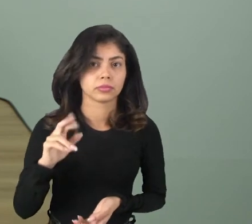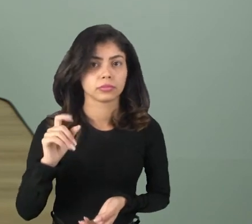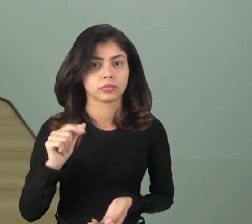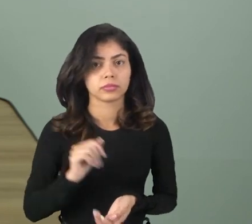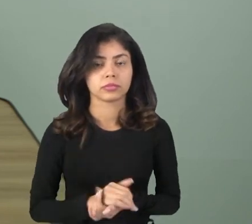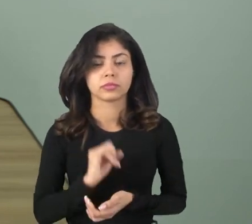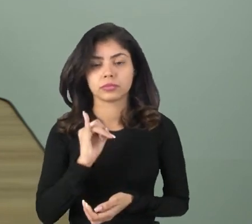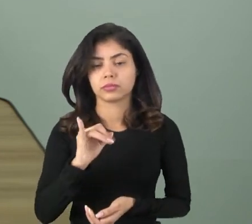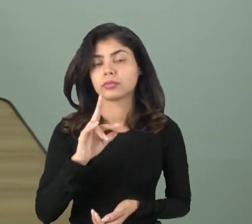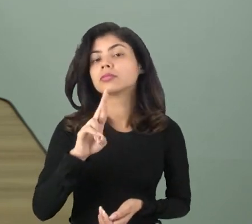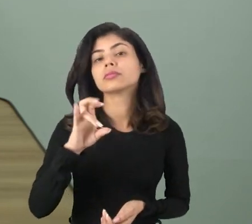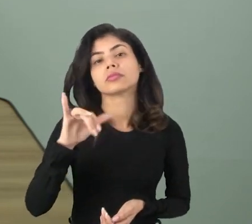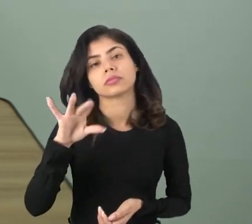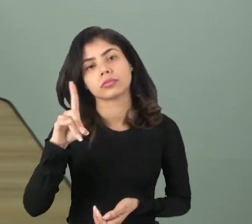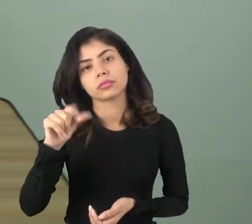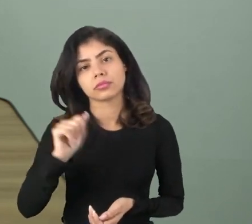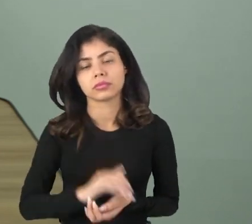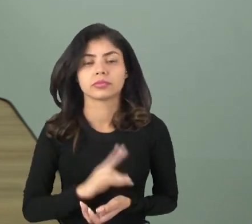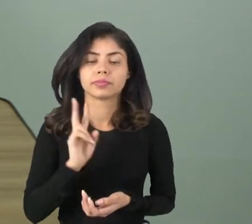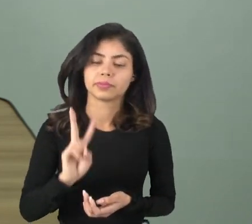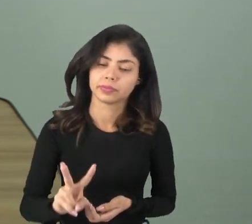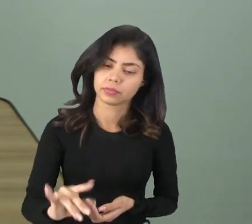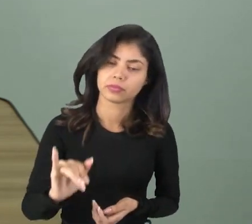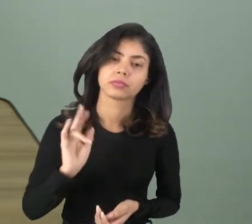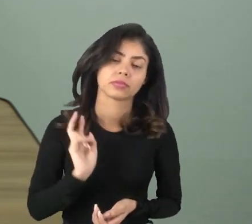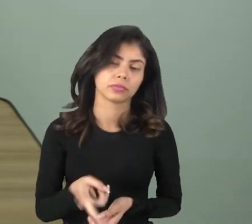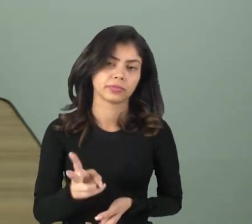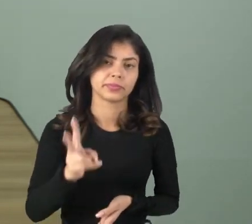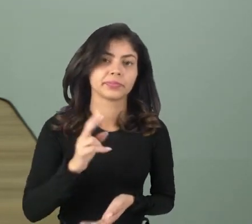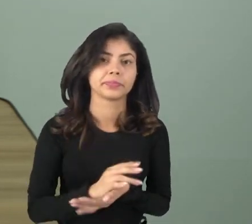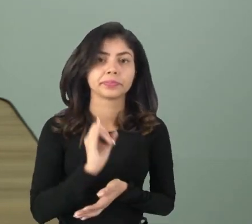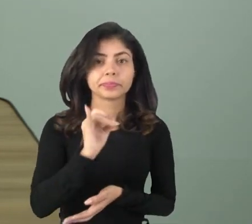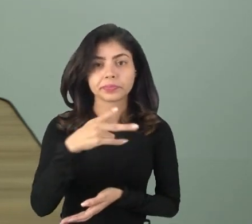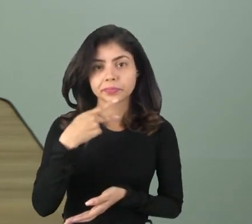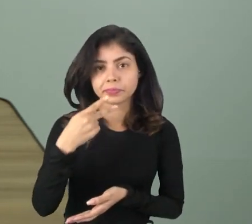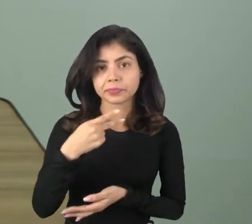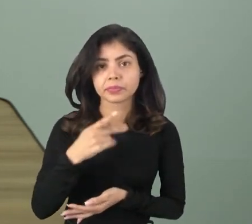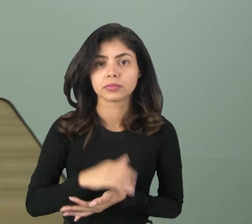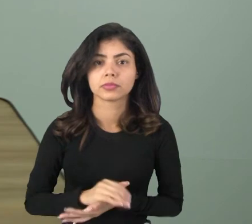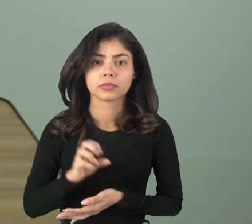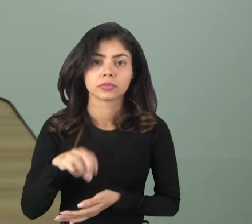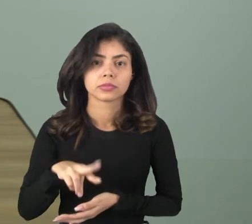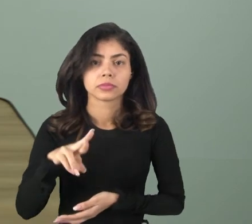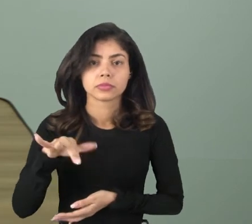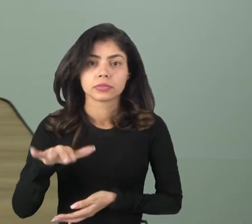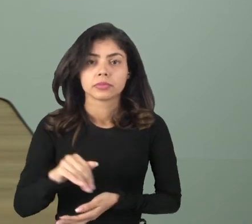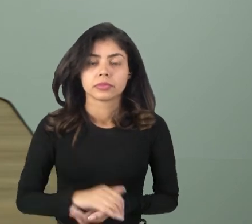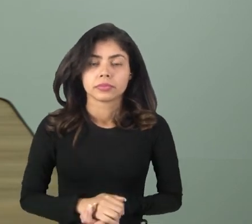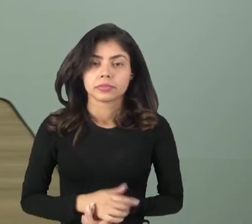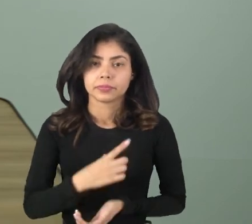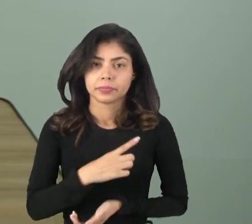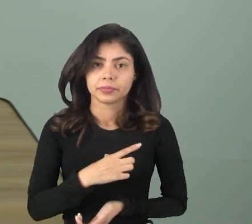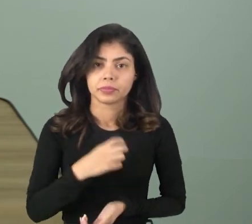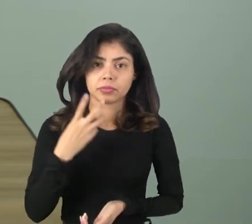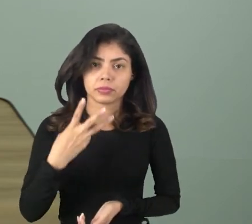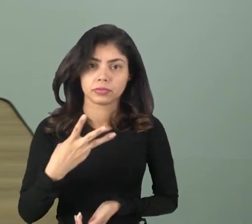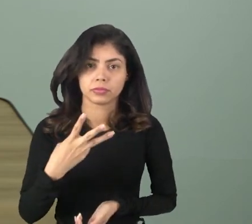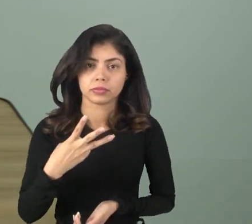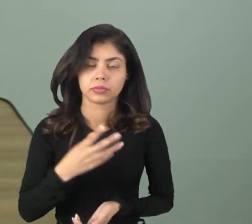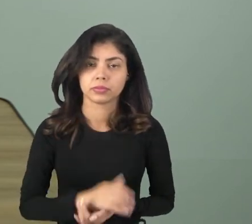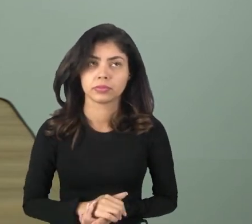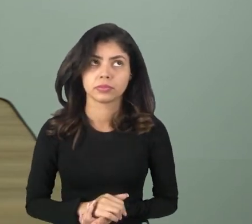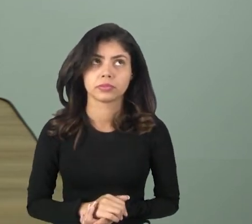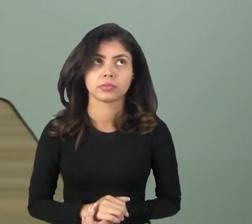for números racionais, eles vão permanecer números racionais. E se eu disser que Maria, ela tem 3 metros